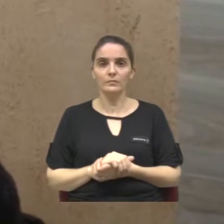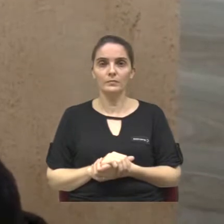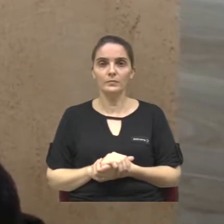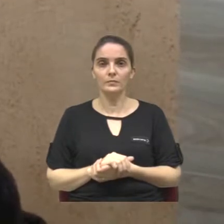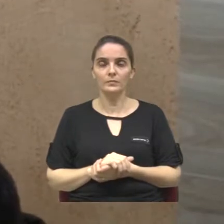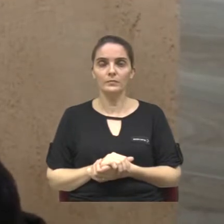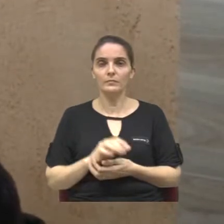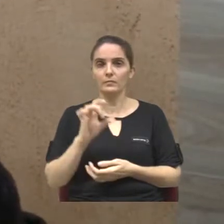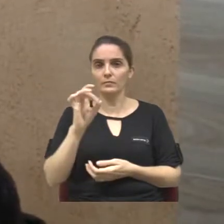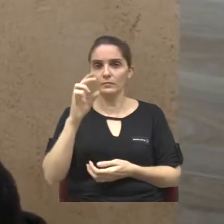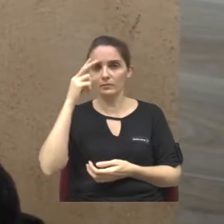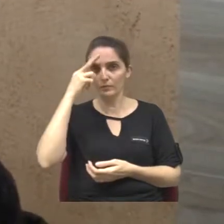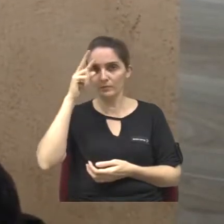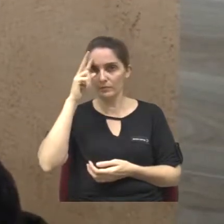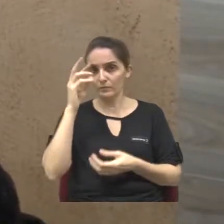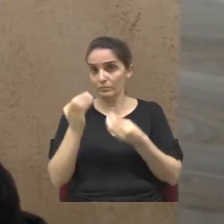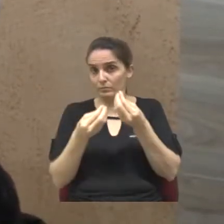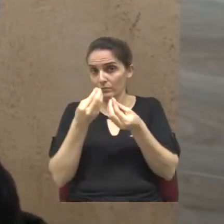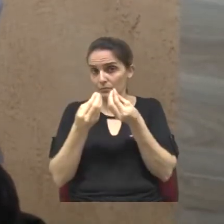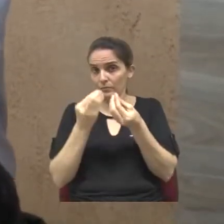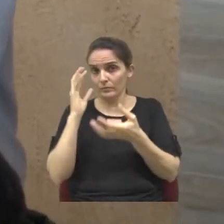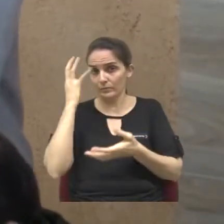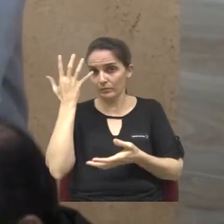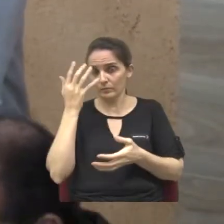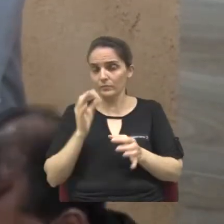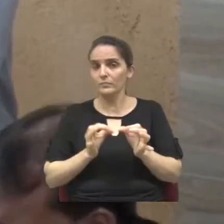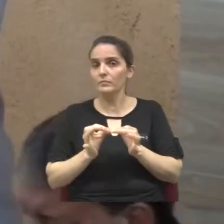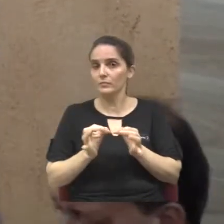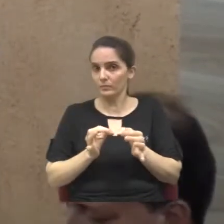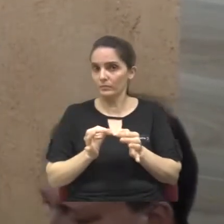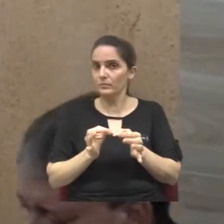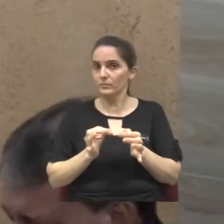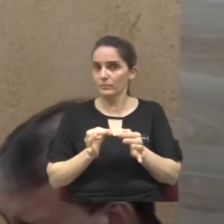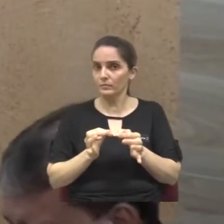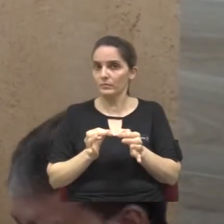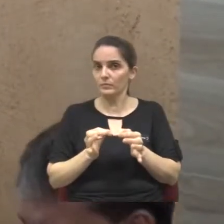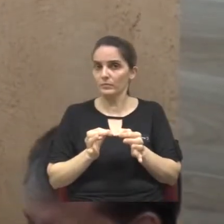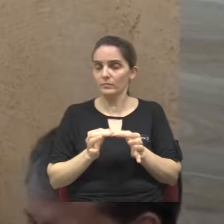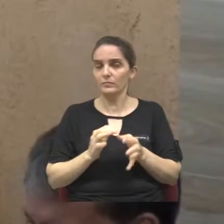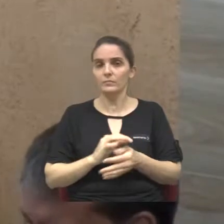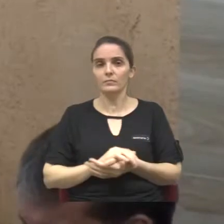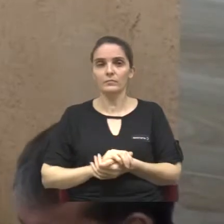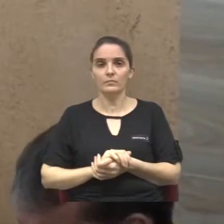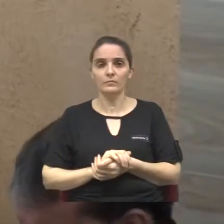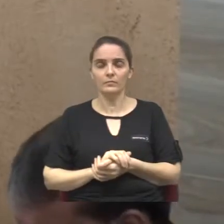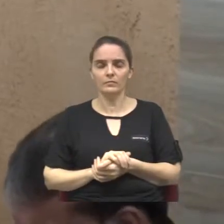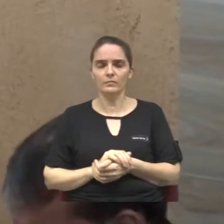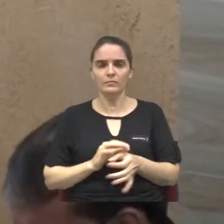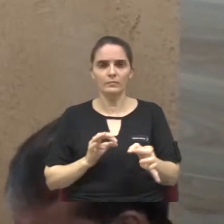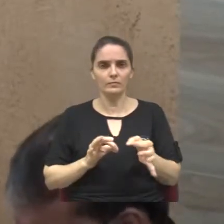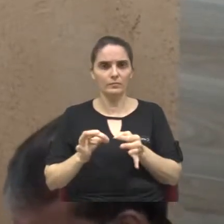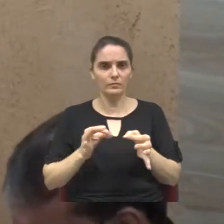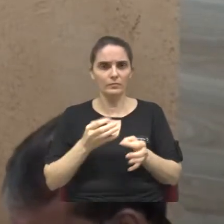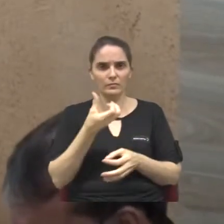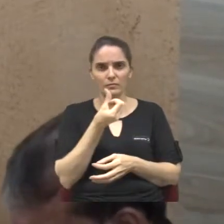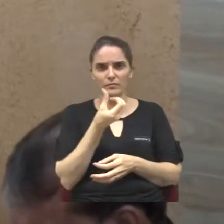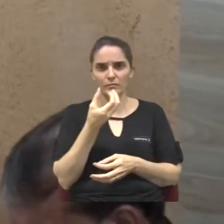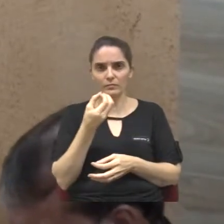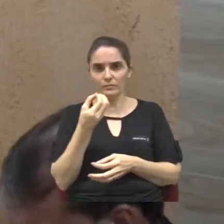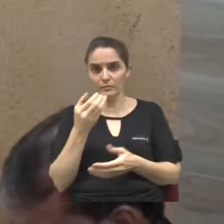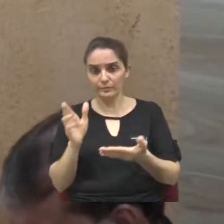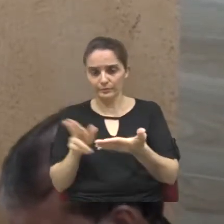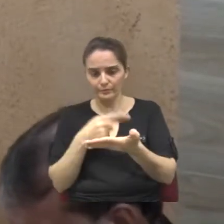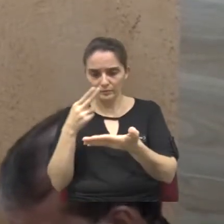primeiramente, só para lembrar como foi a tramitação desse projeto, vereadora Érica. Um projeto de 600